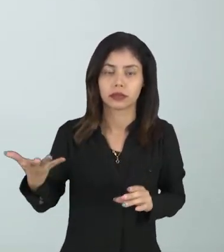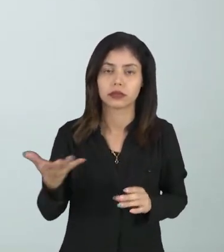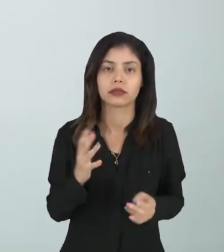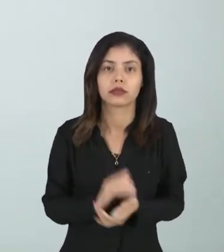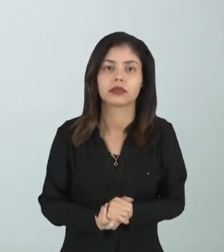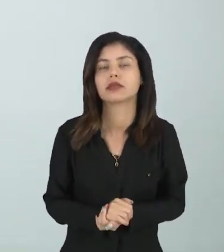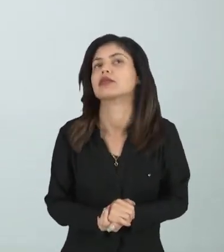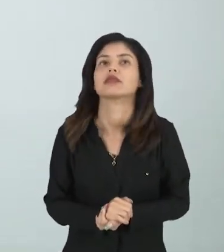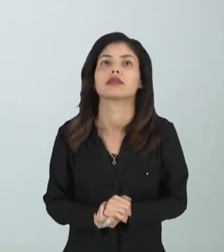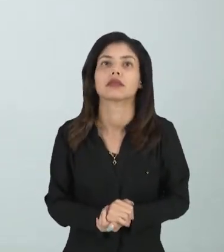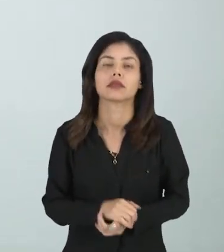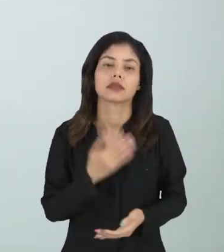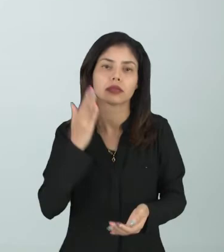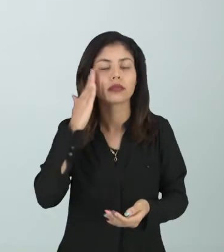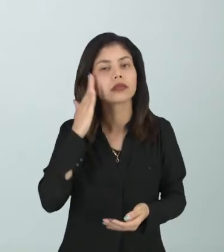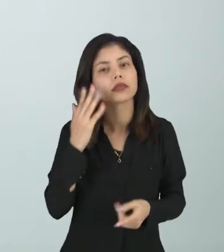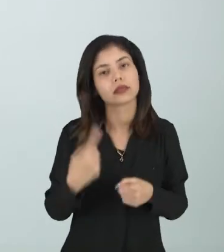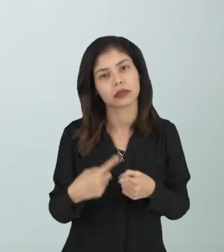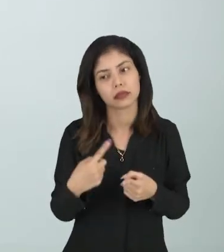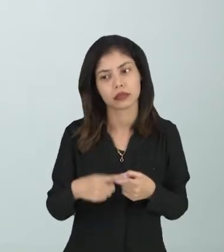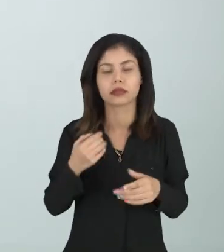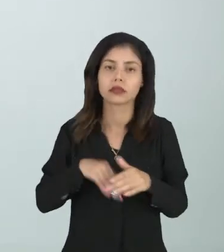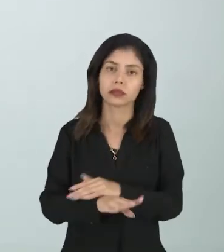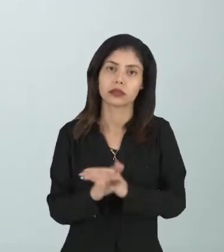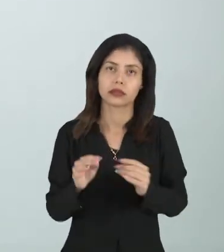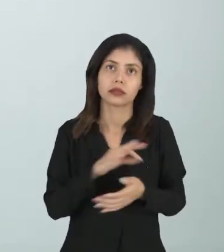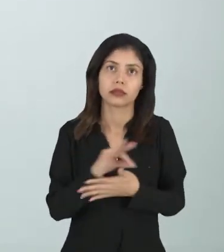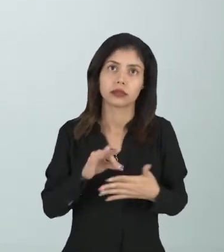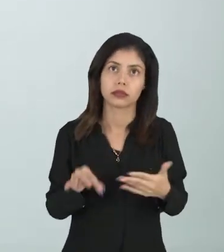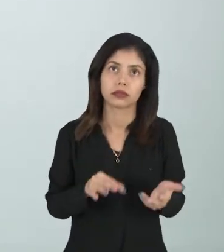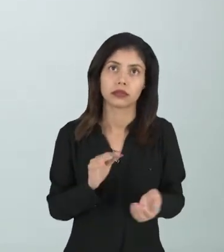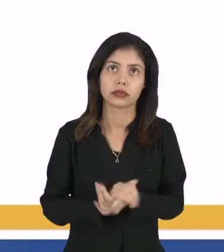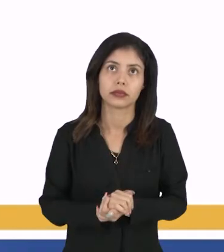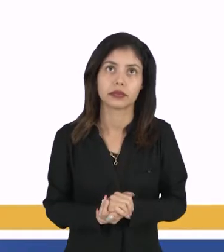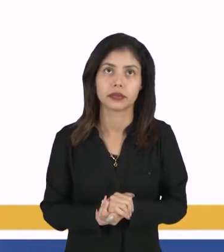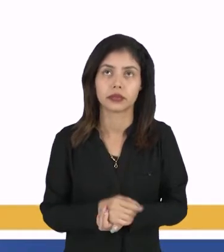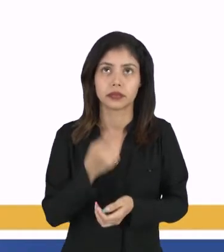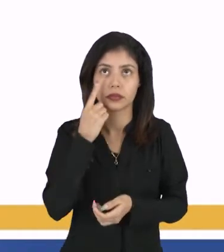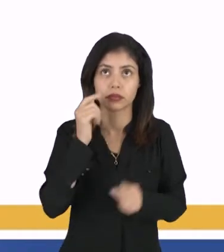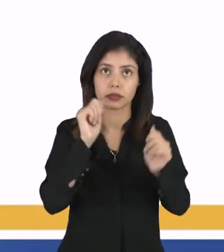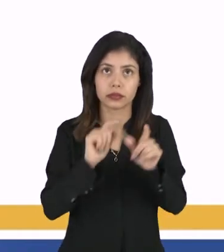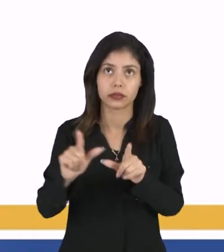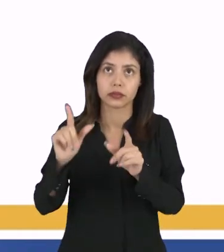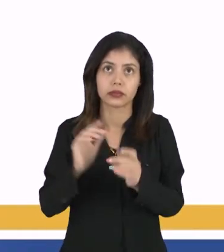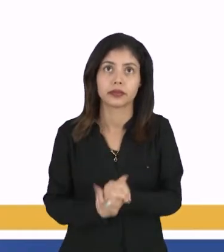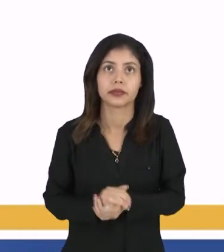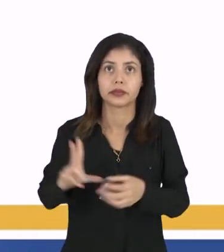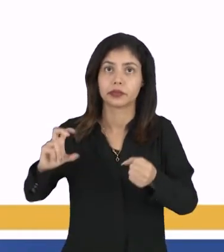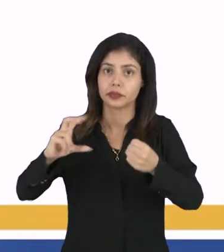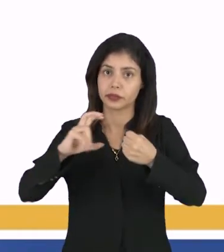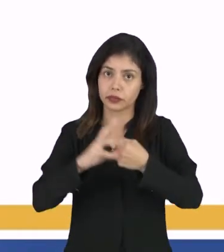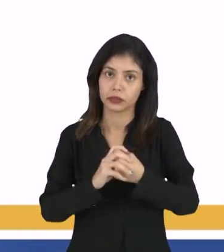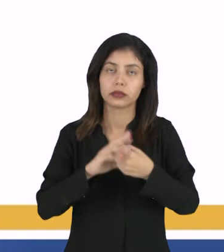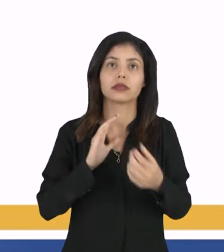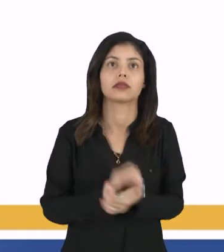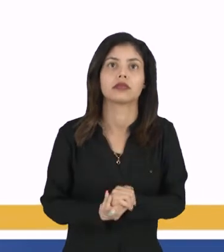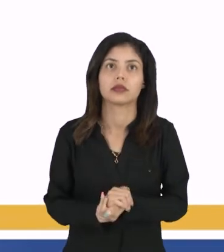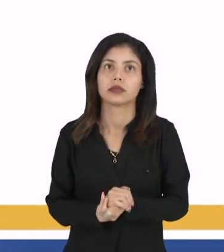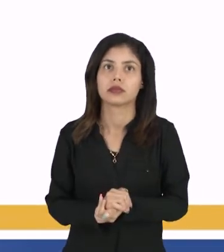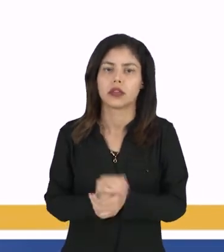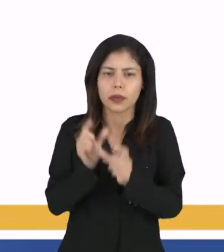básicas dos vírus e entender por que ele não consegue se encaixar em nenhum dos reinos, tá? Olha ali na telinha. O que são os vírus, né? São